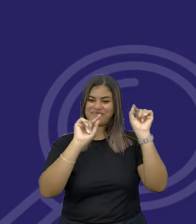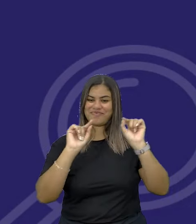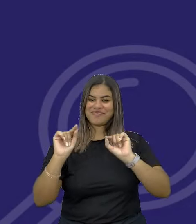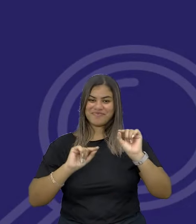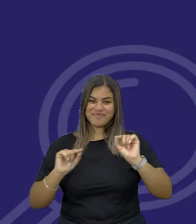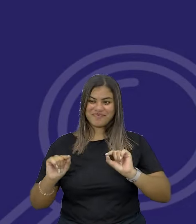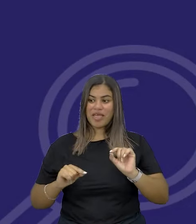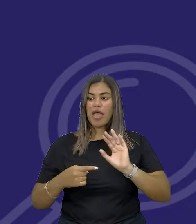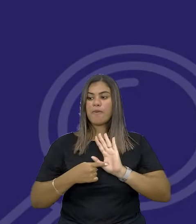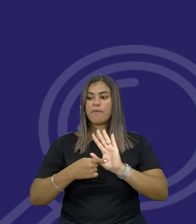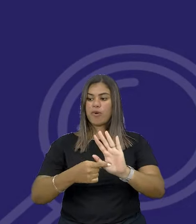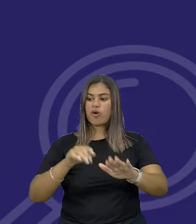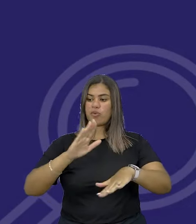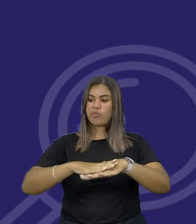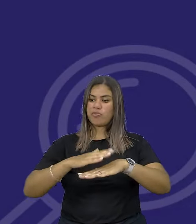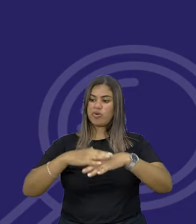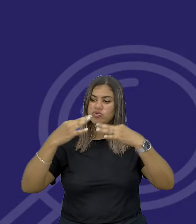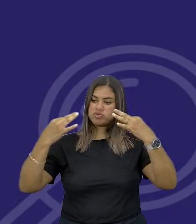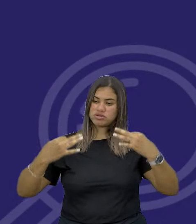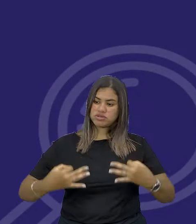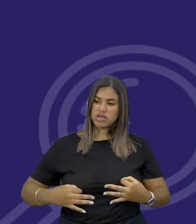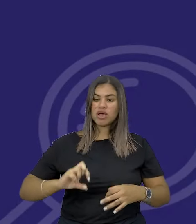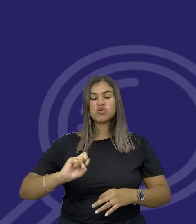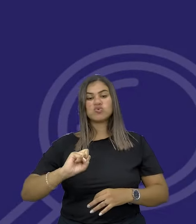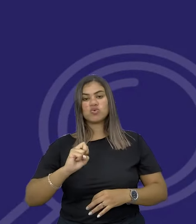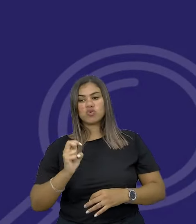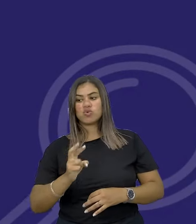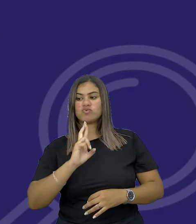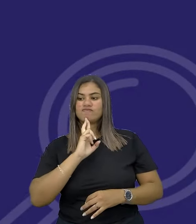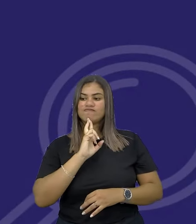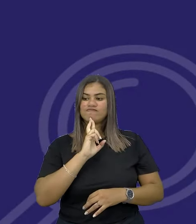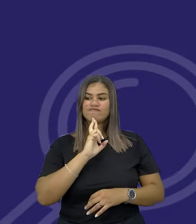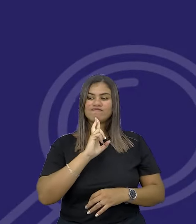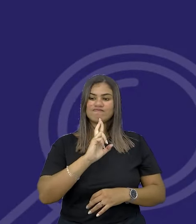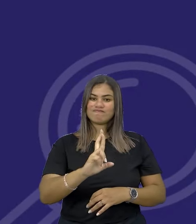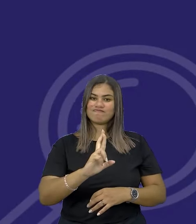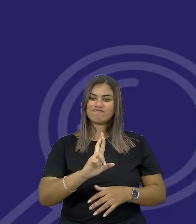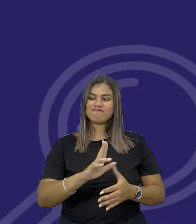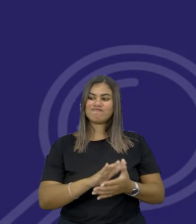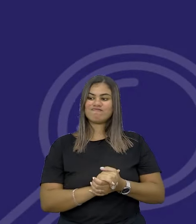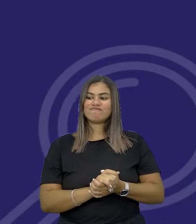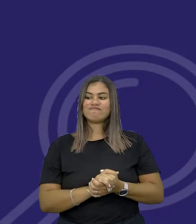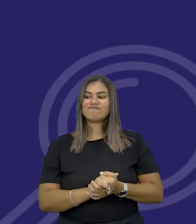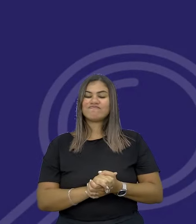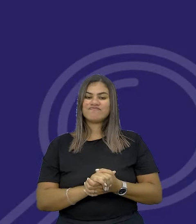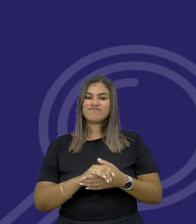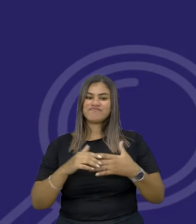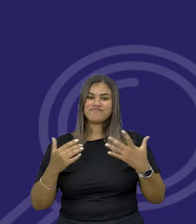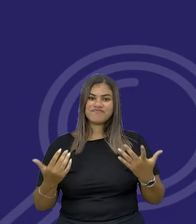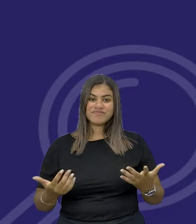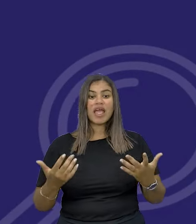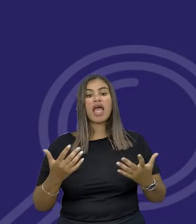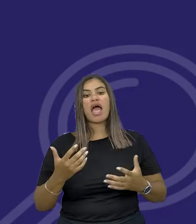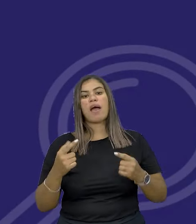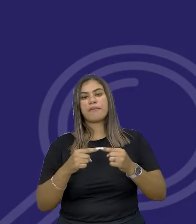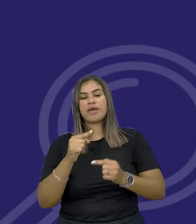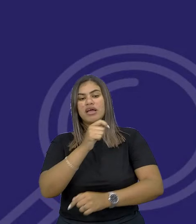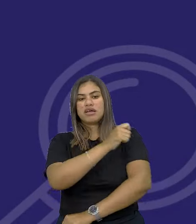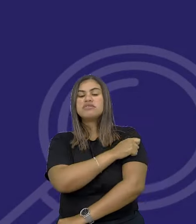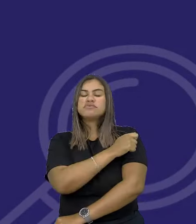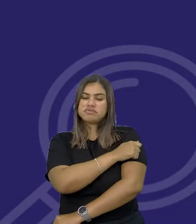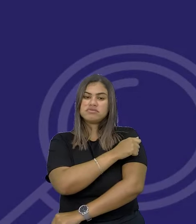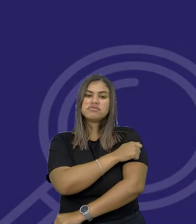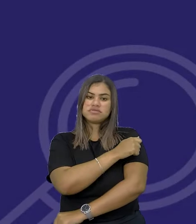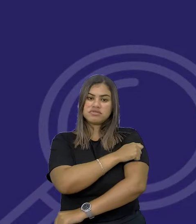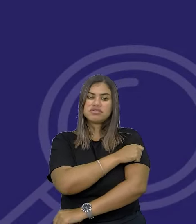mostrar qual que é a forma correta ou a forma mais simples de fazer, mas lembrando que sempre a resposta é aquilo que o aluno acha mais simples, acha